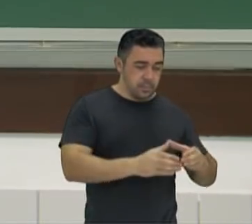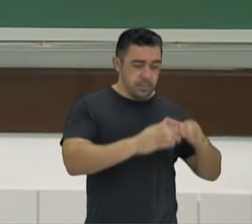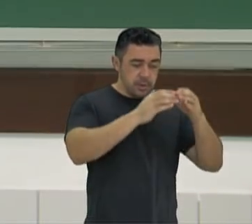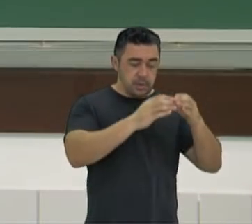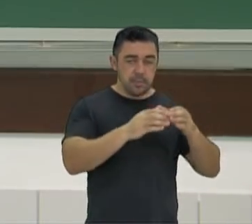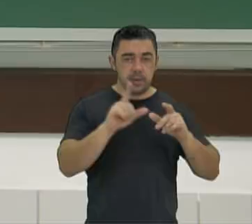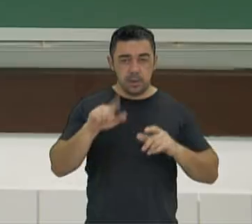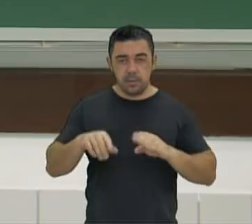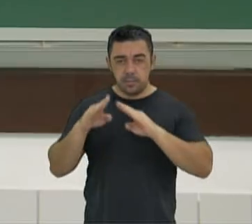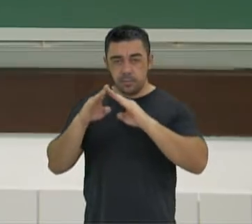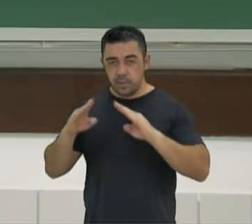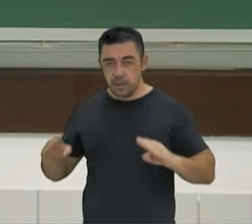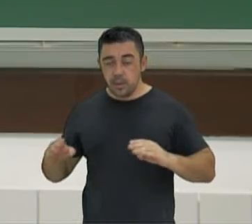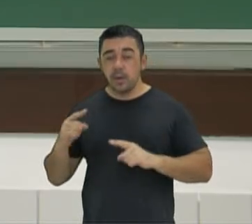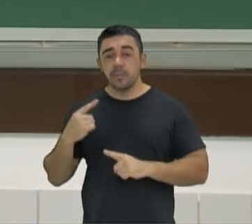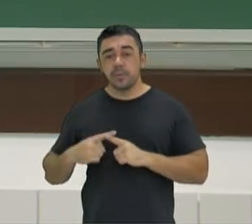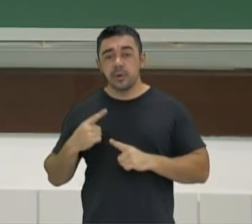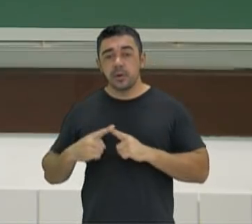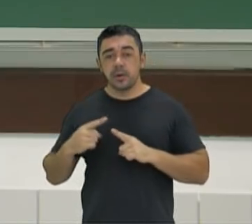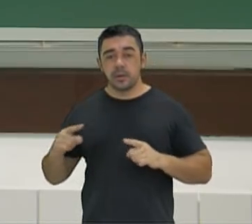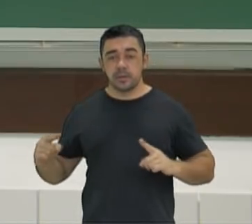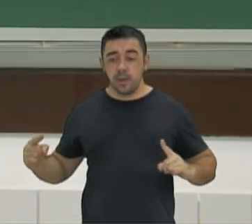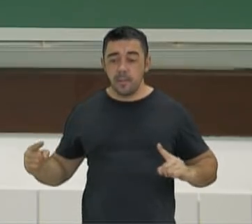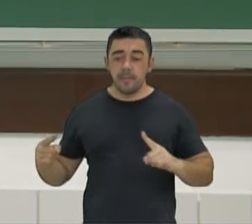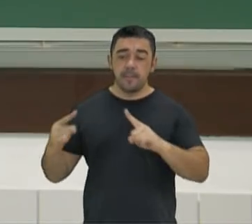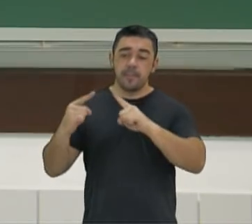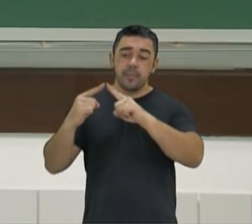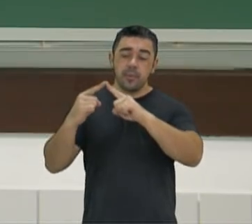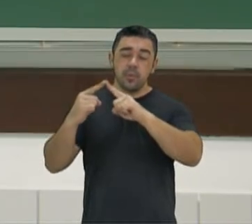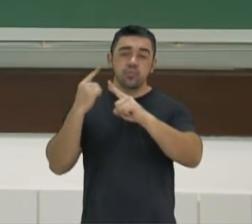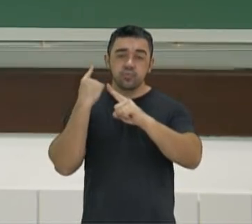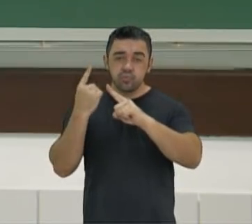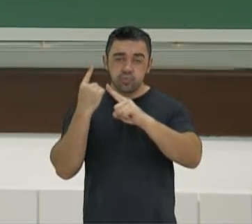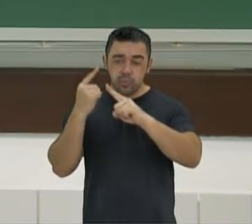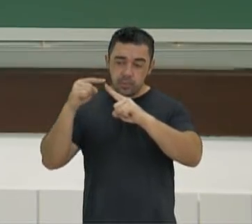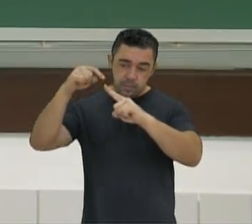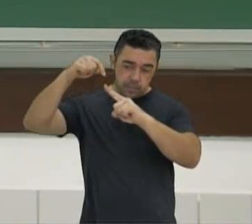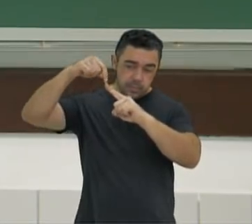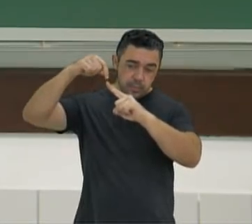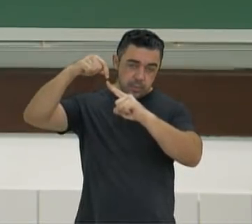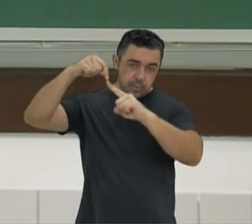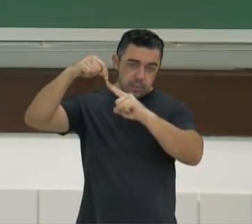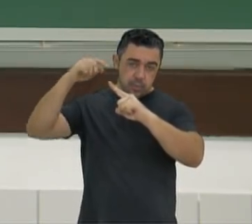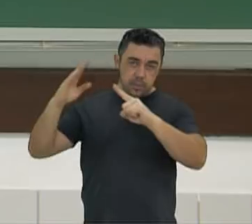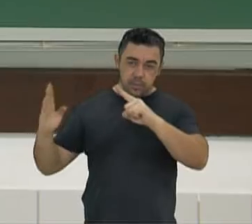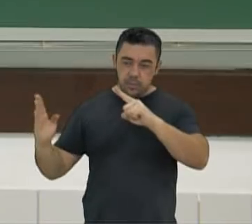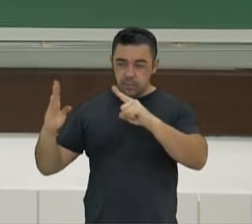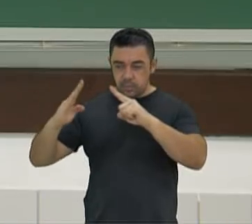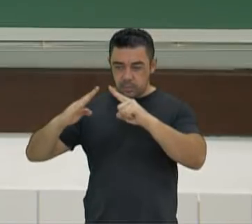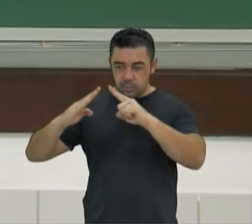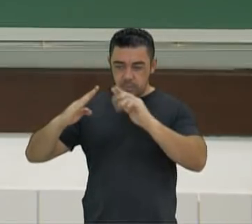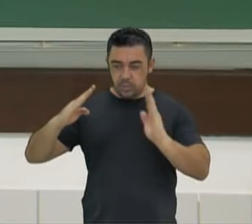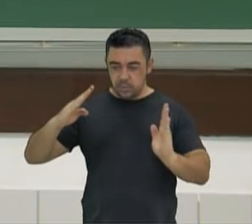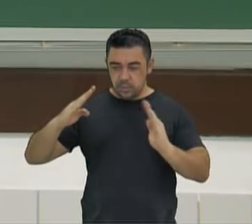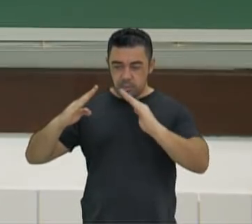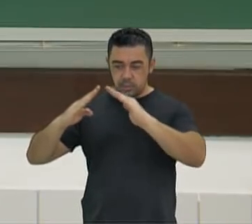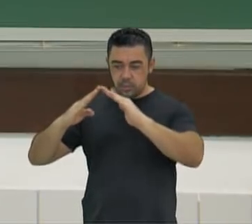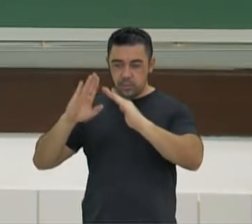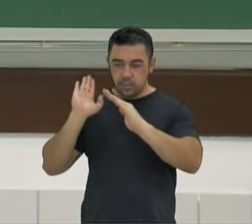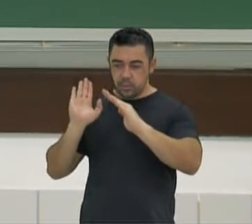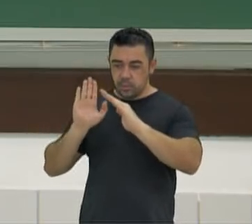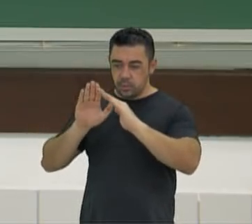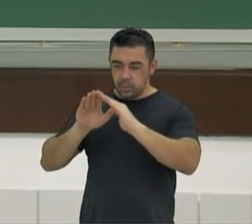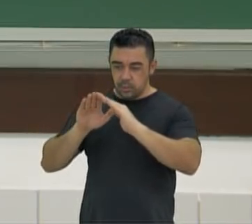o quê? É que a pirâmide tem um vértice em comum entre as faces laterais. É o que diferencia, mas